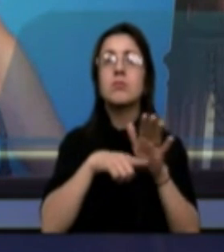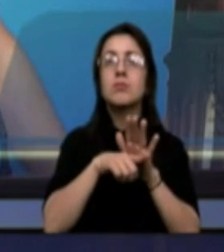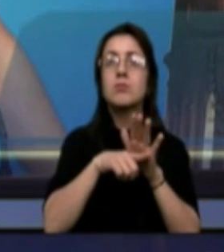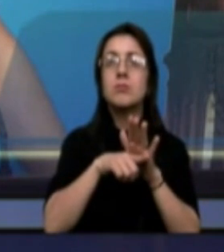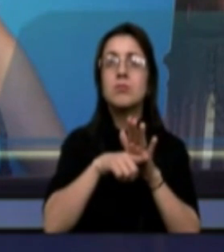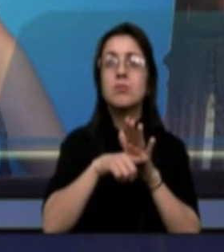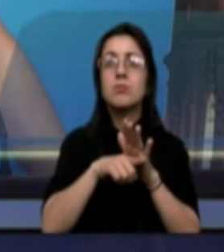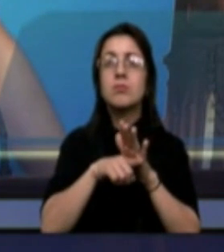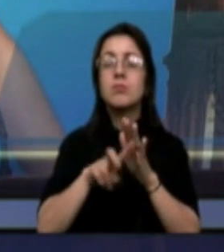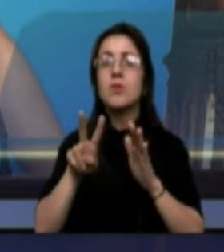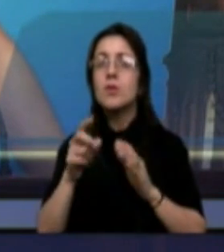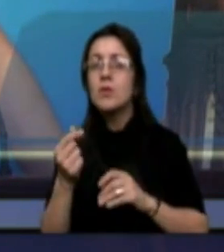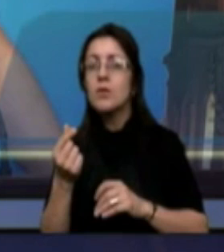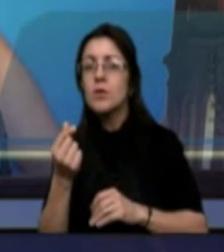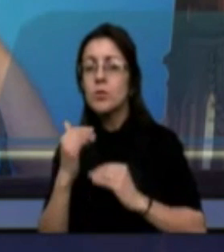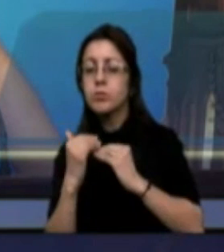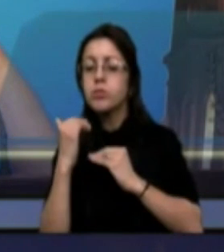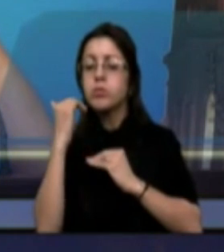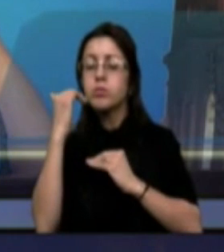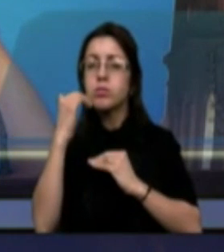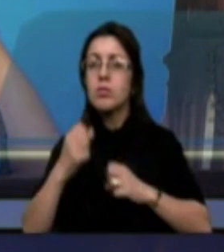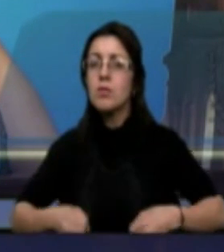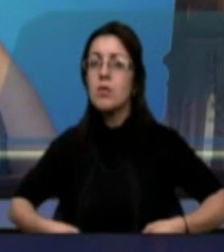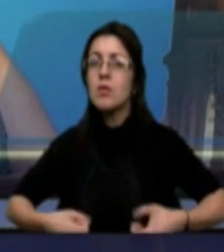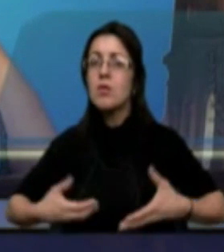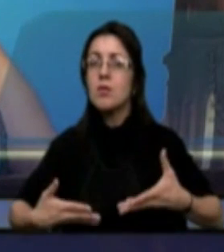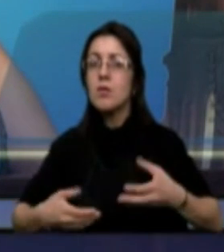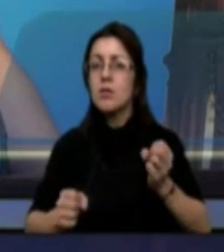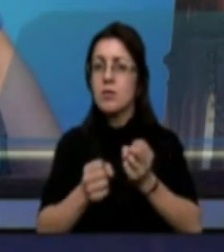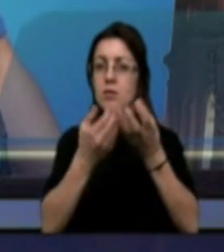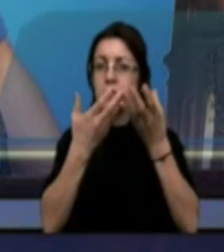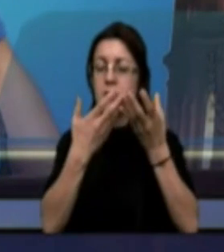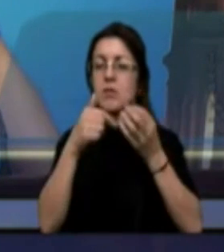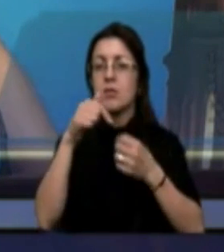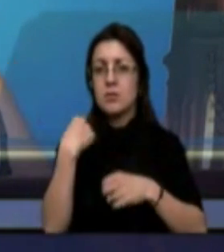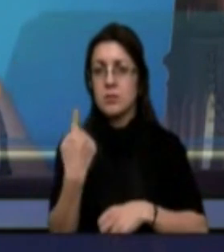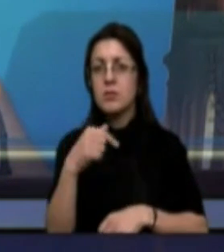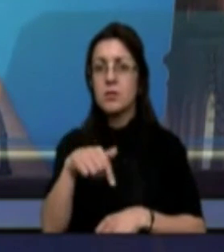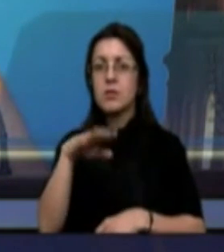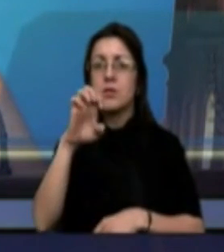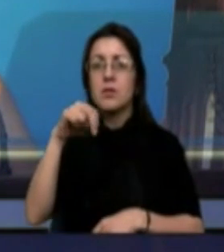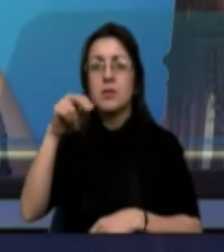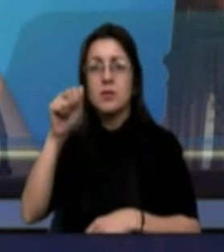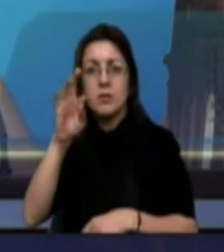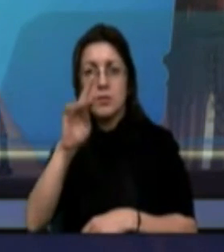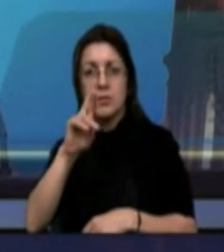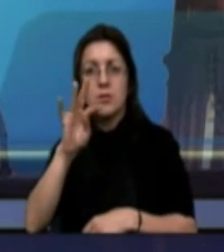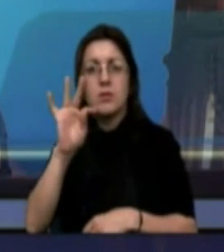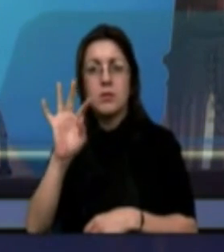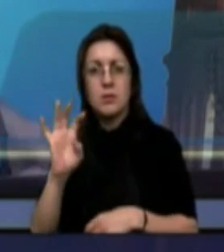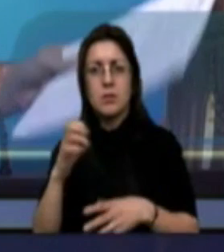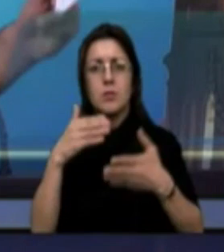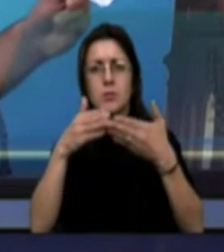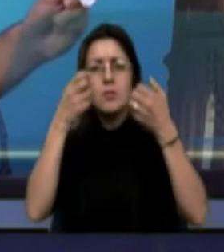o alto valor gasto na UENART, a festa que aconteceu tradicionalista nossa, e sobre FECARDES. E eles aqui